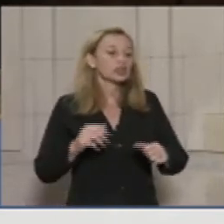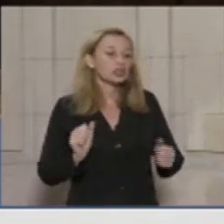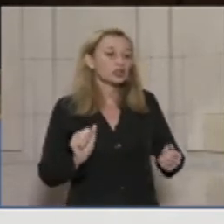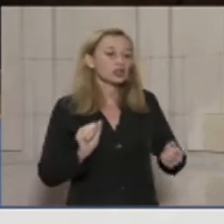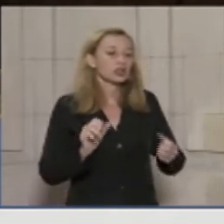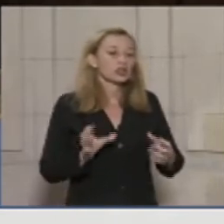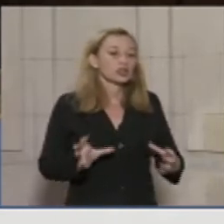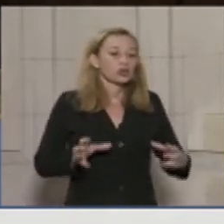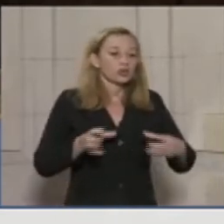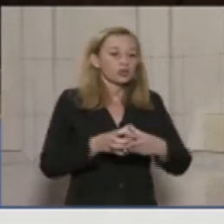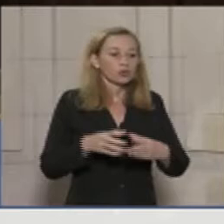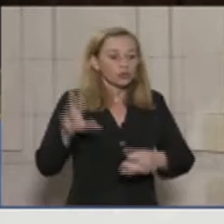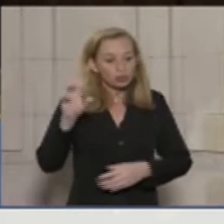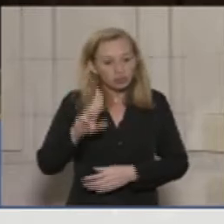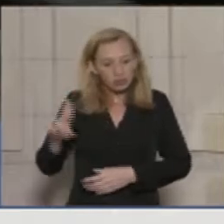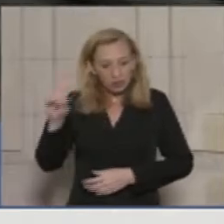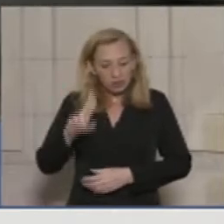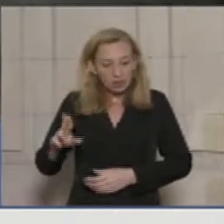obrigado.